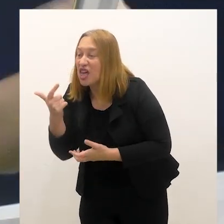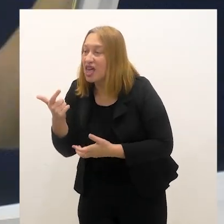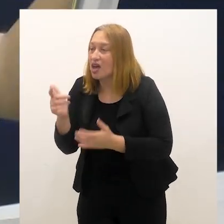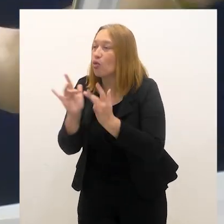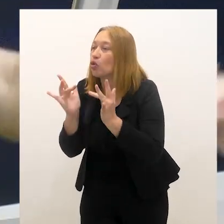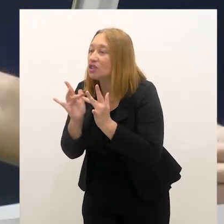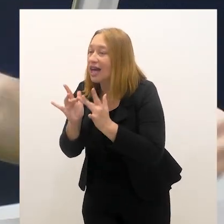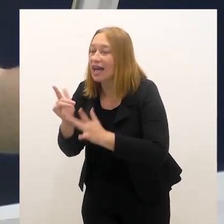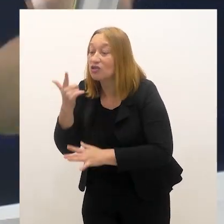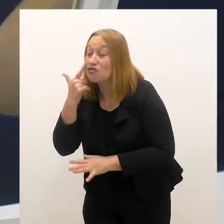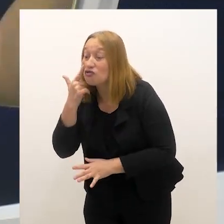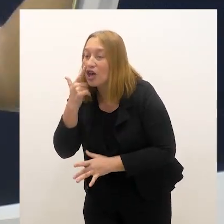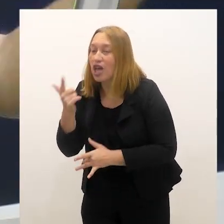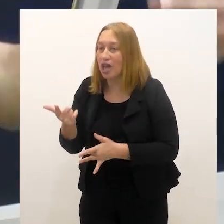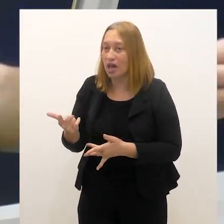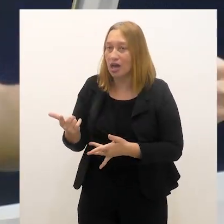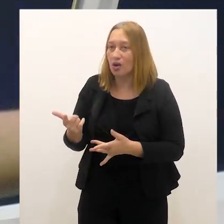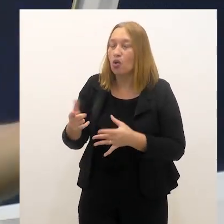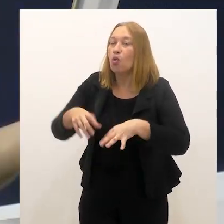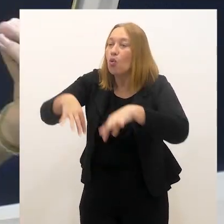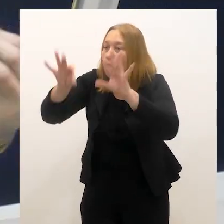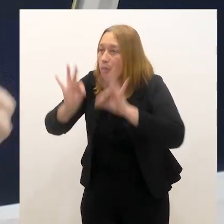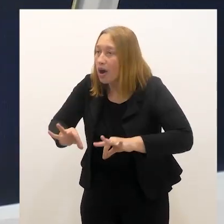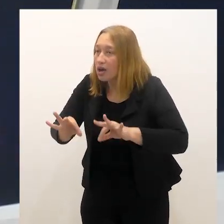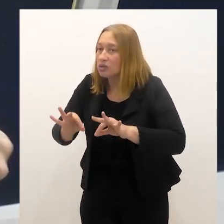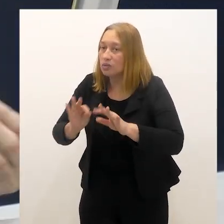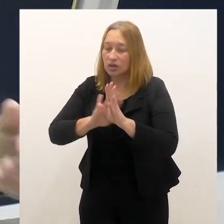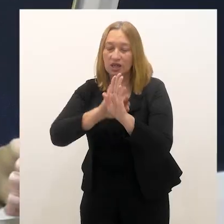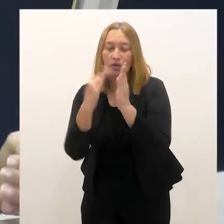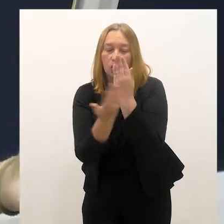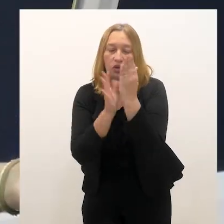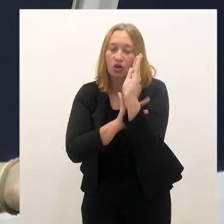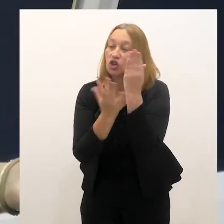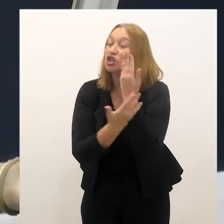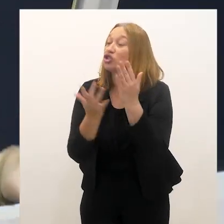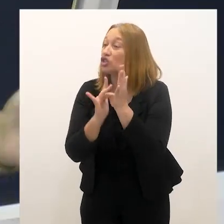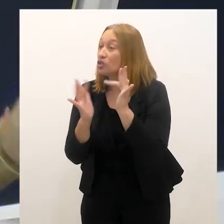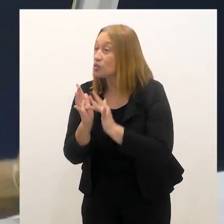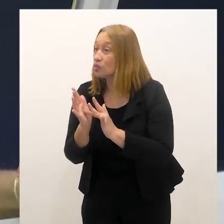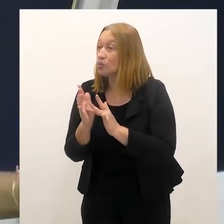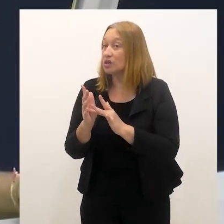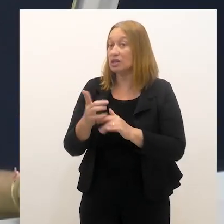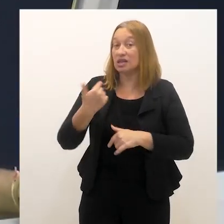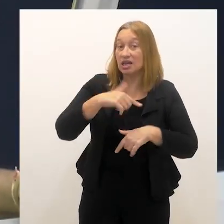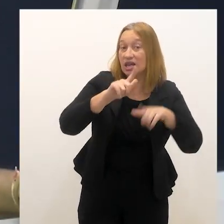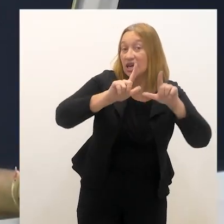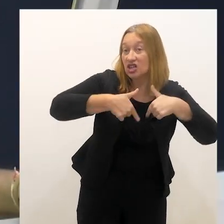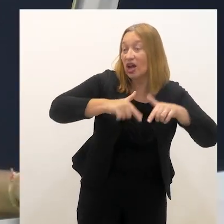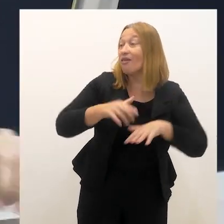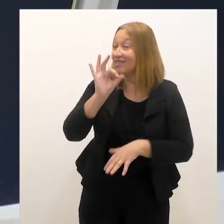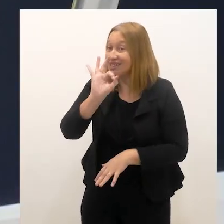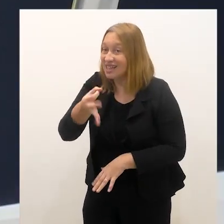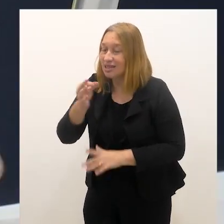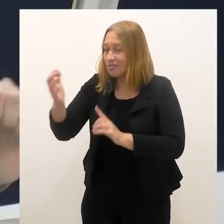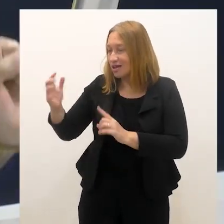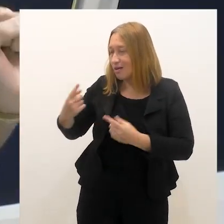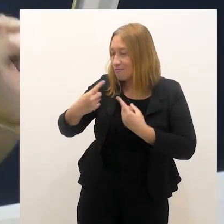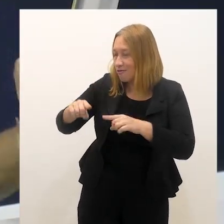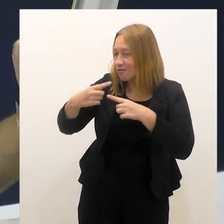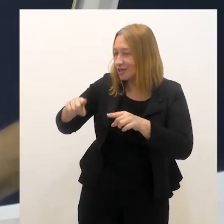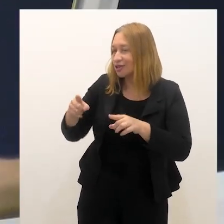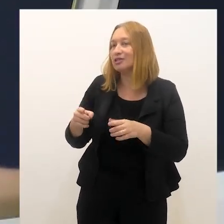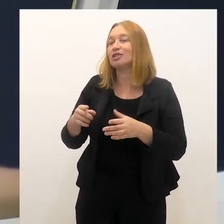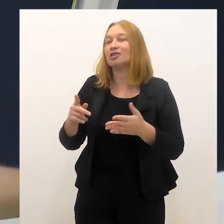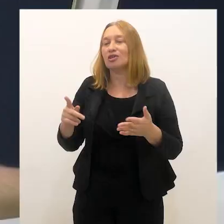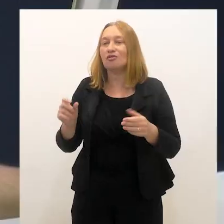para ter contato? Assim como visitam Israel, por exemplo. Exatamente. Então é essa provocação que